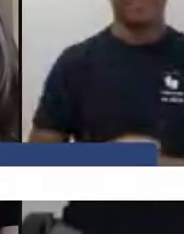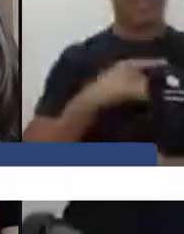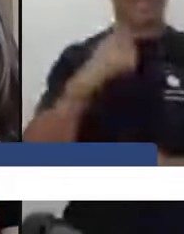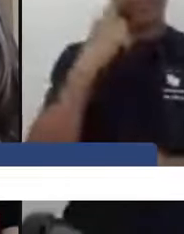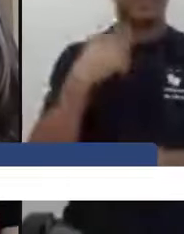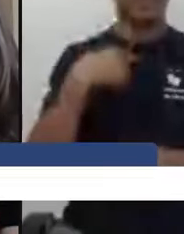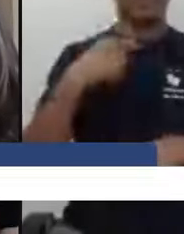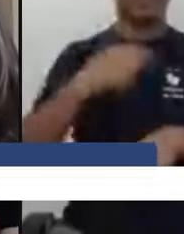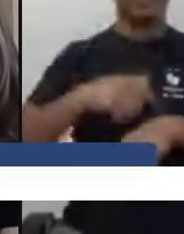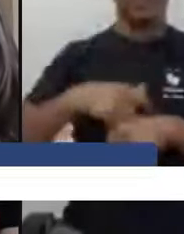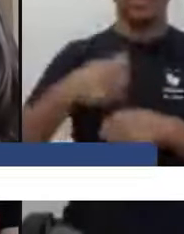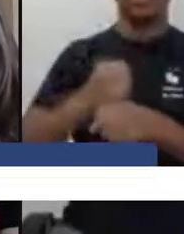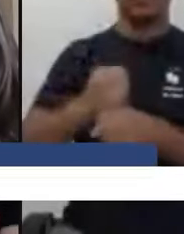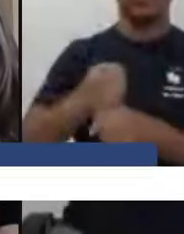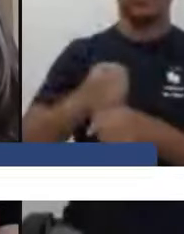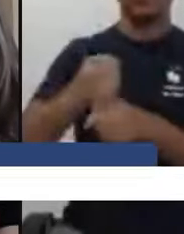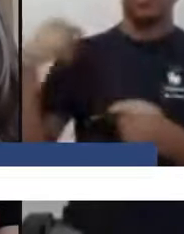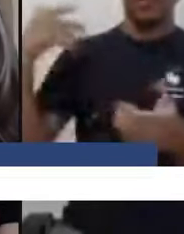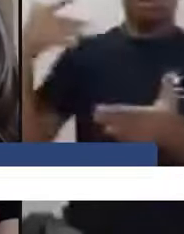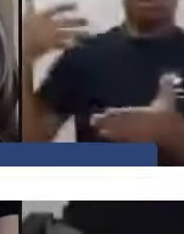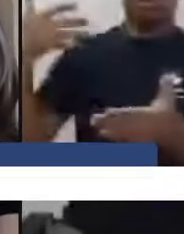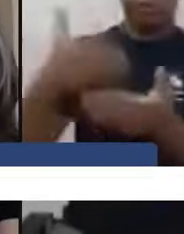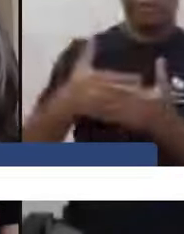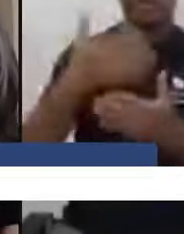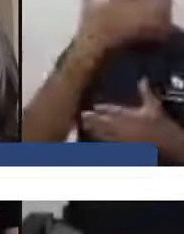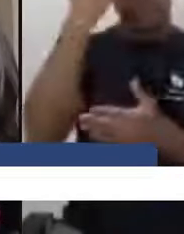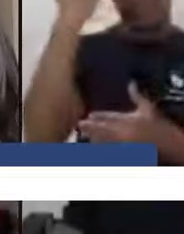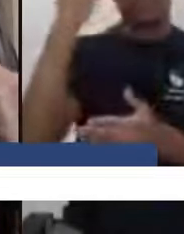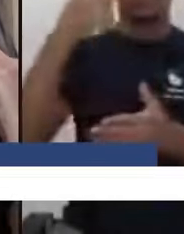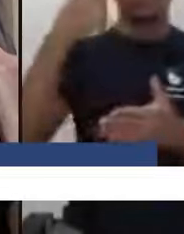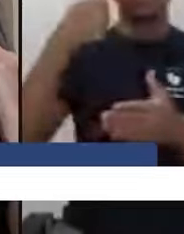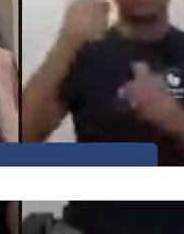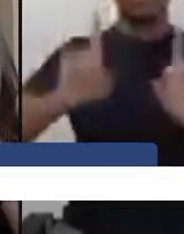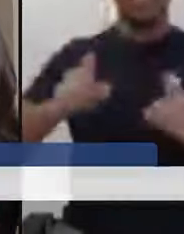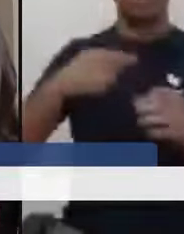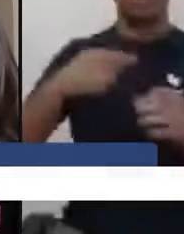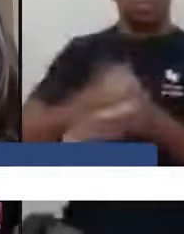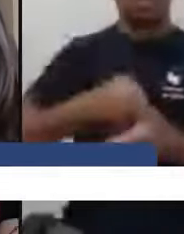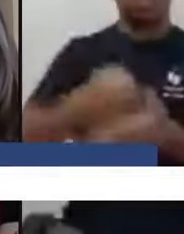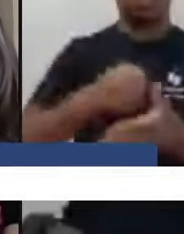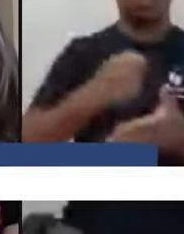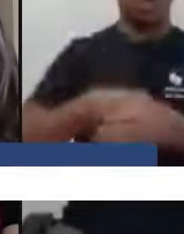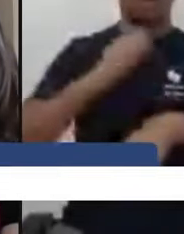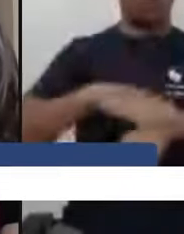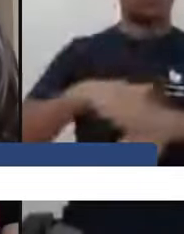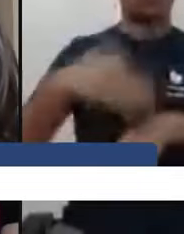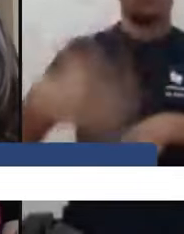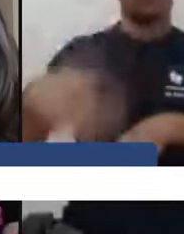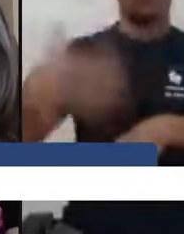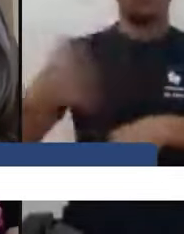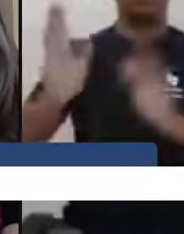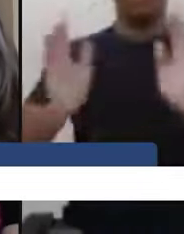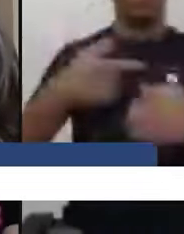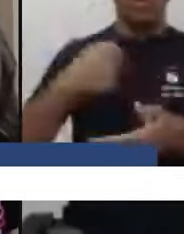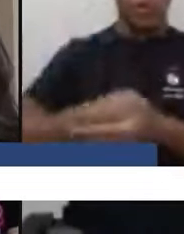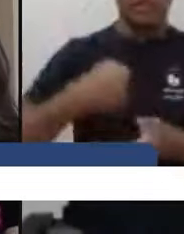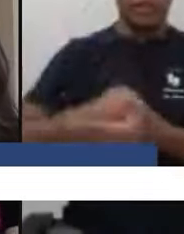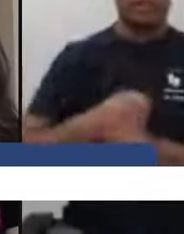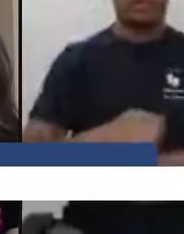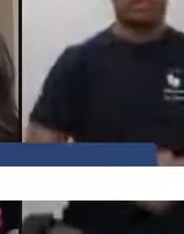eu já venho militando pela causa das pessoas com deficiência, é um bom tempo, é uma boa jornada.